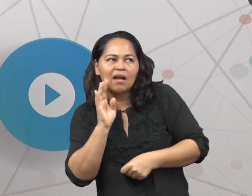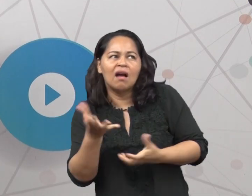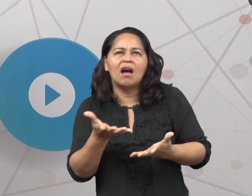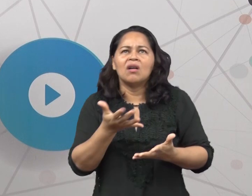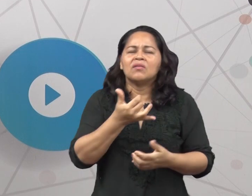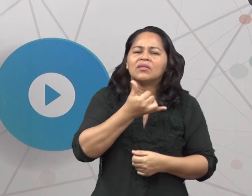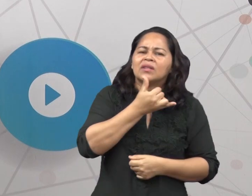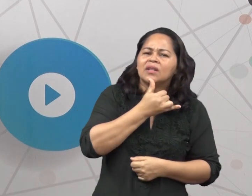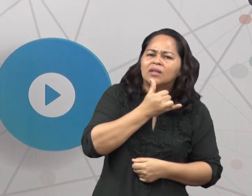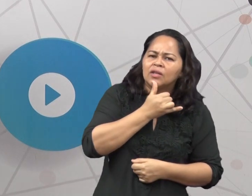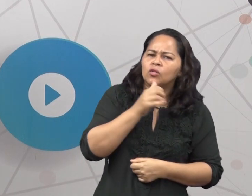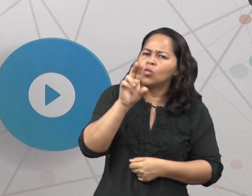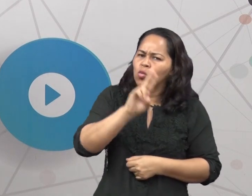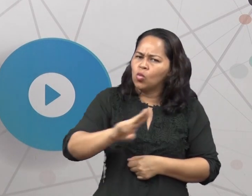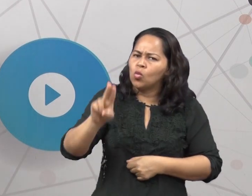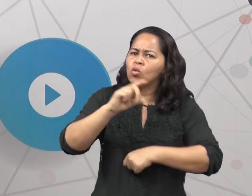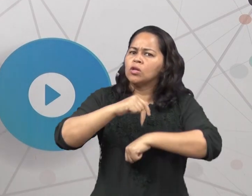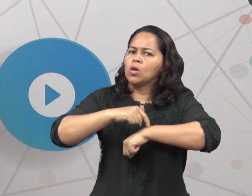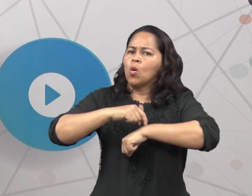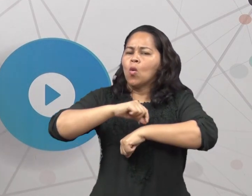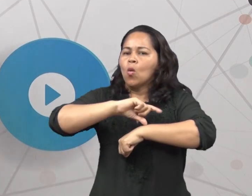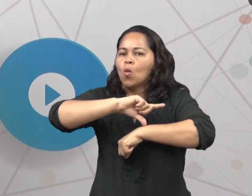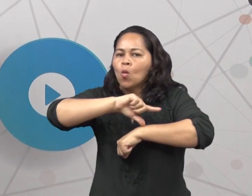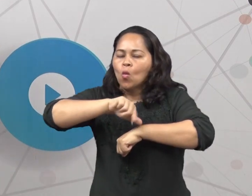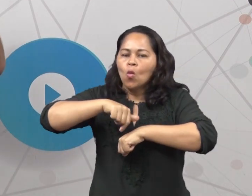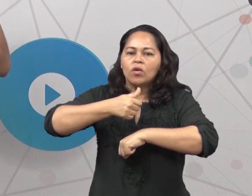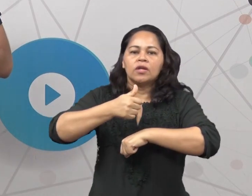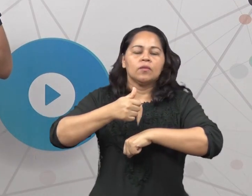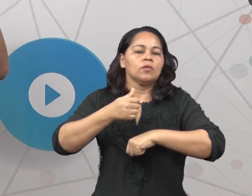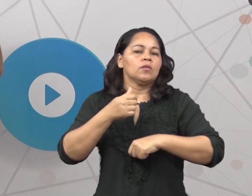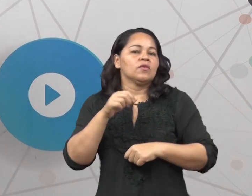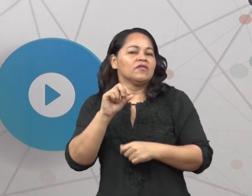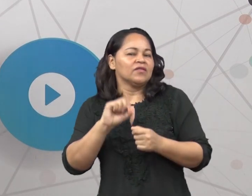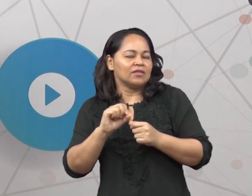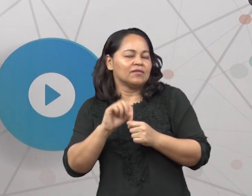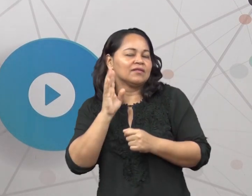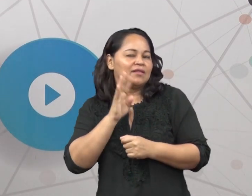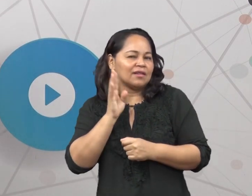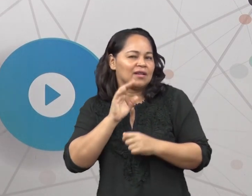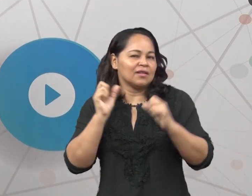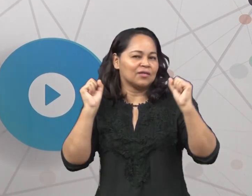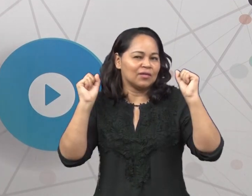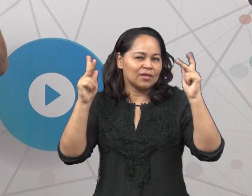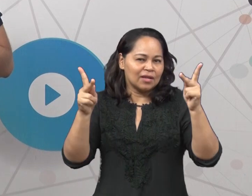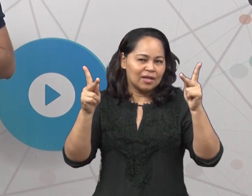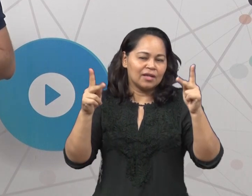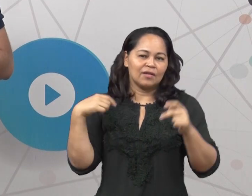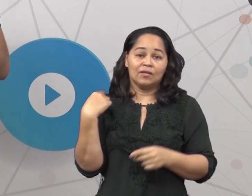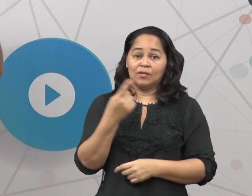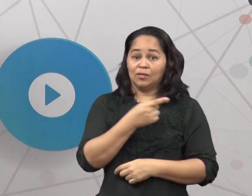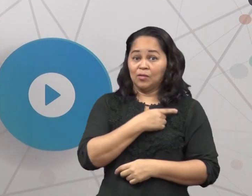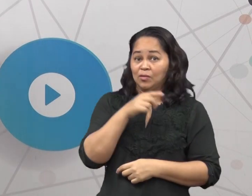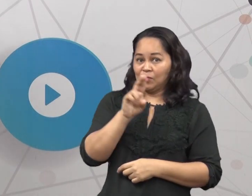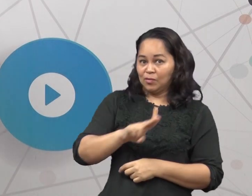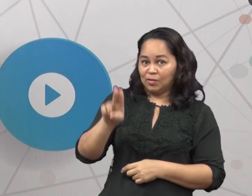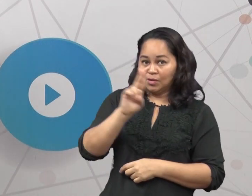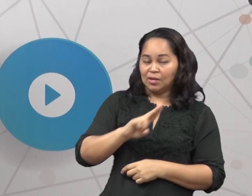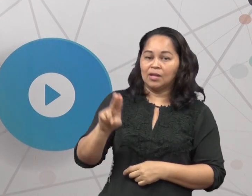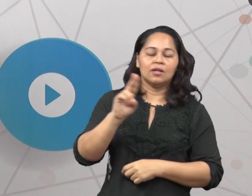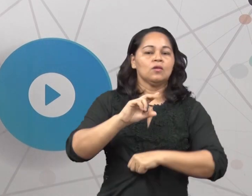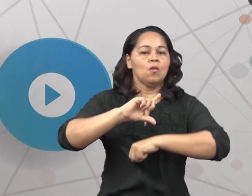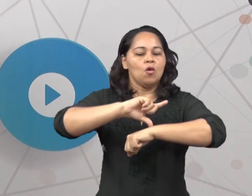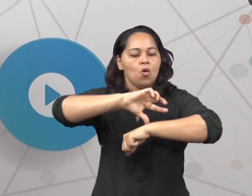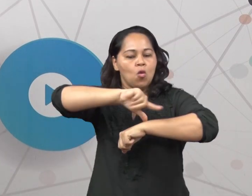fazer coisas legais, ok? E quando nós usamos o nosso tempo, tudo passa